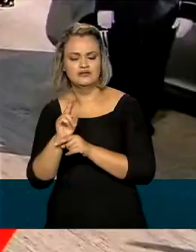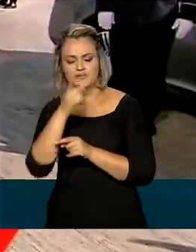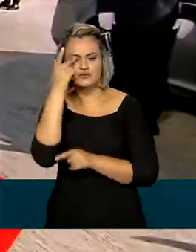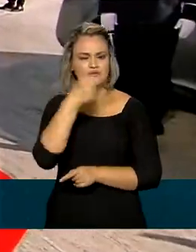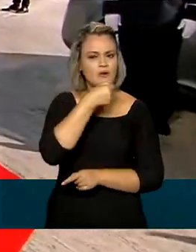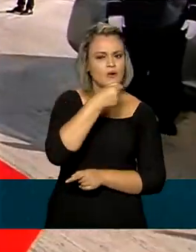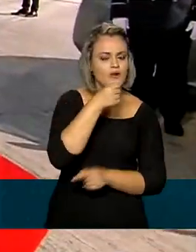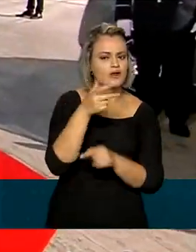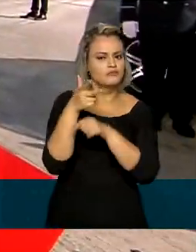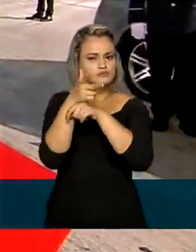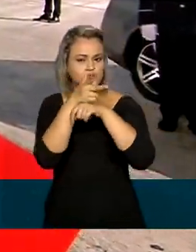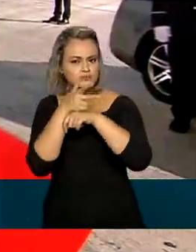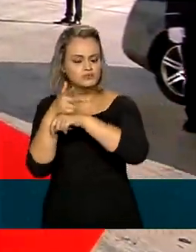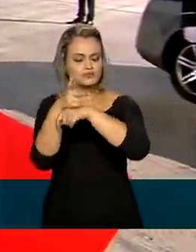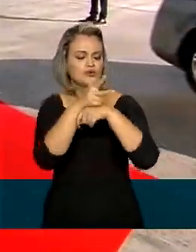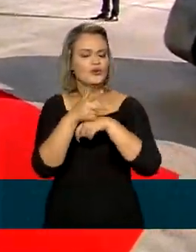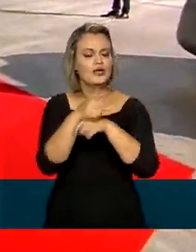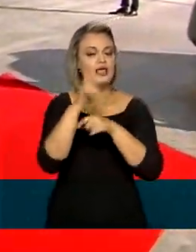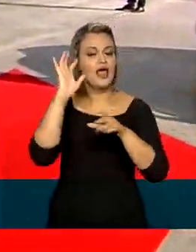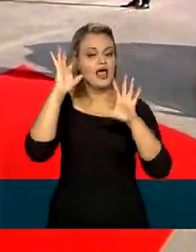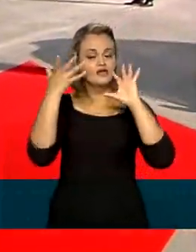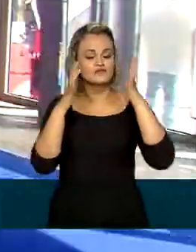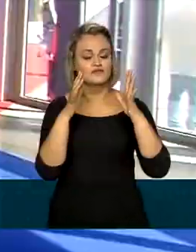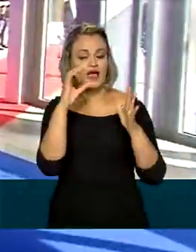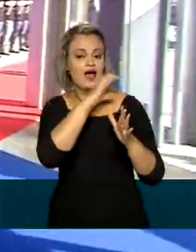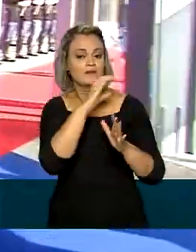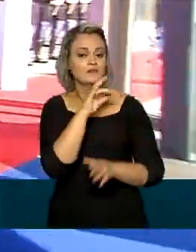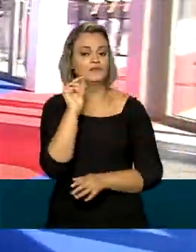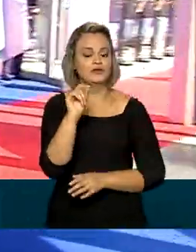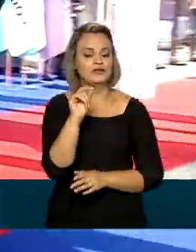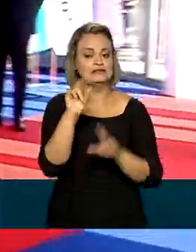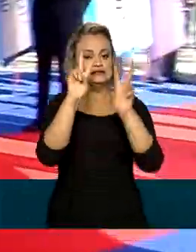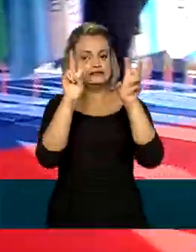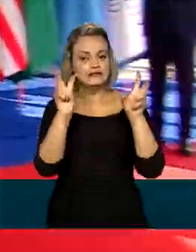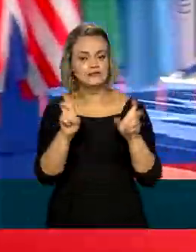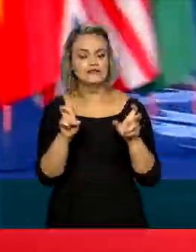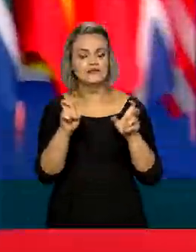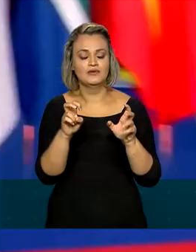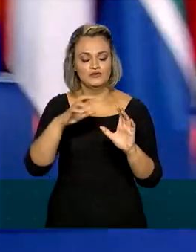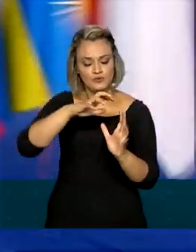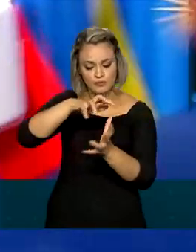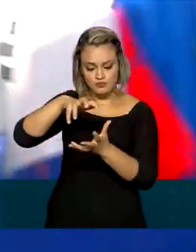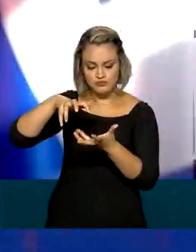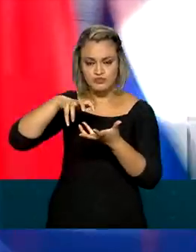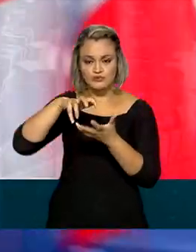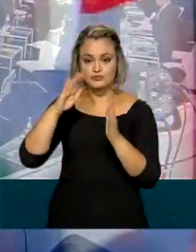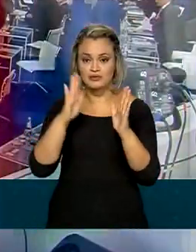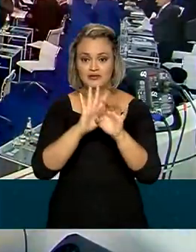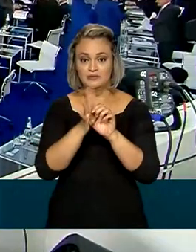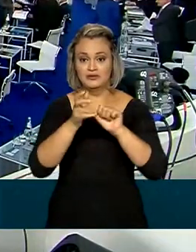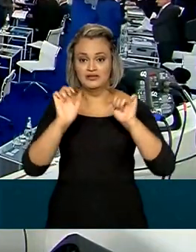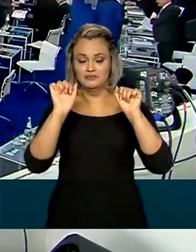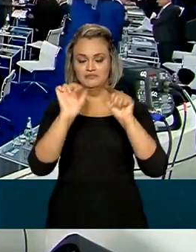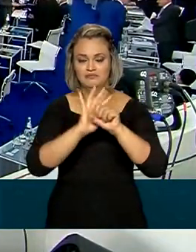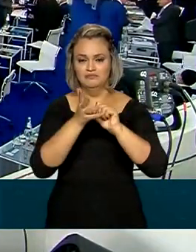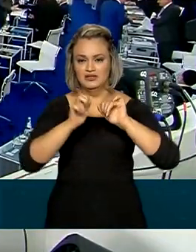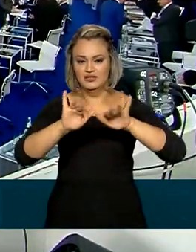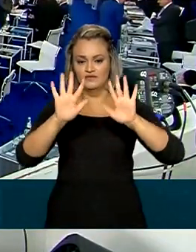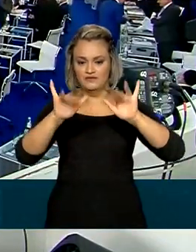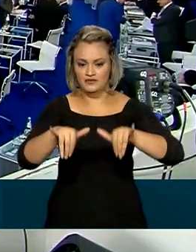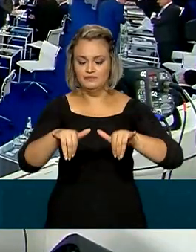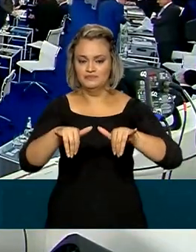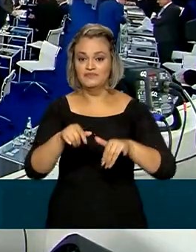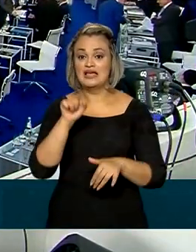jornalistas e a intenção de resolver a médio prazo questões de um mundo que está saindo de uma pandemia. Este foi o clima